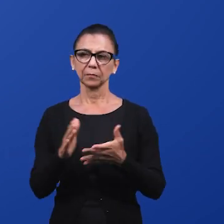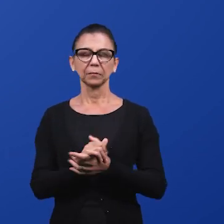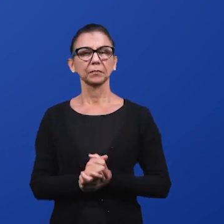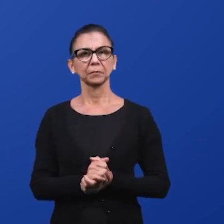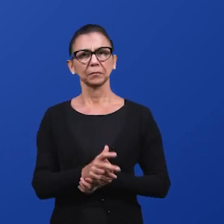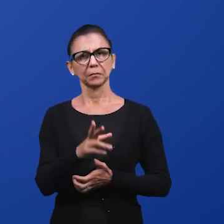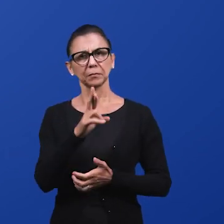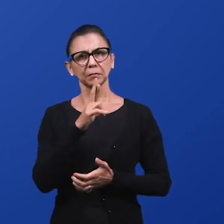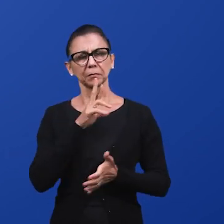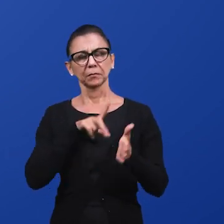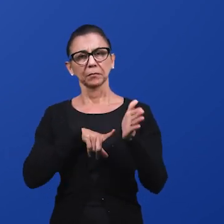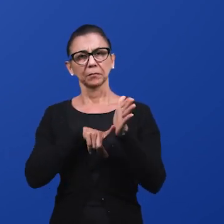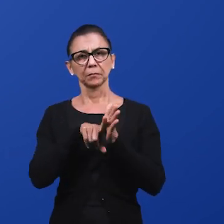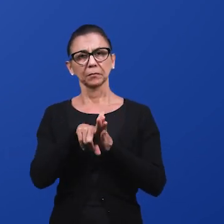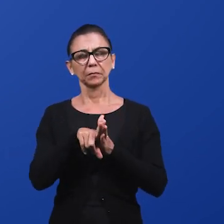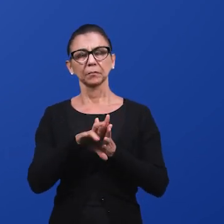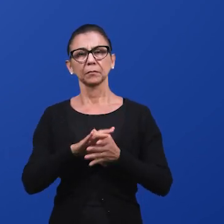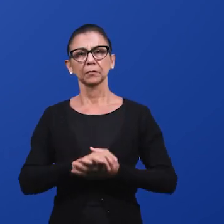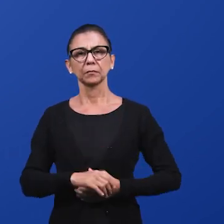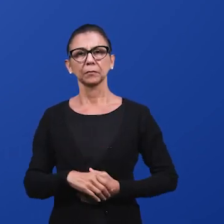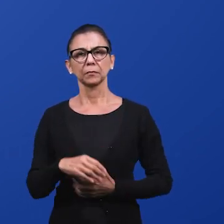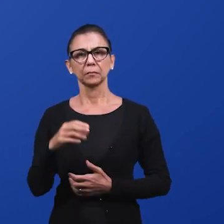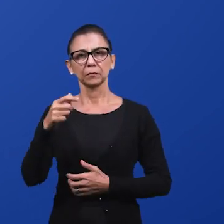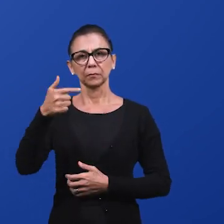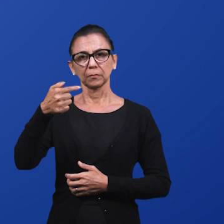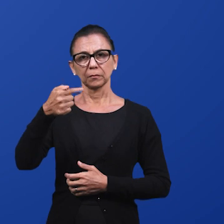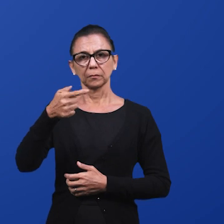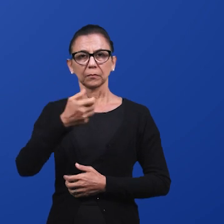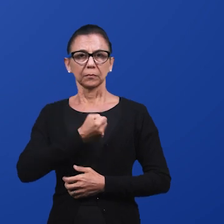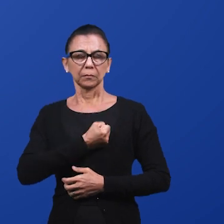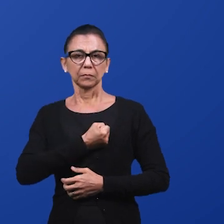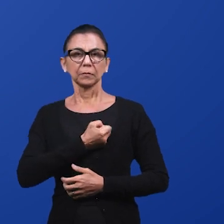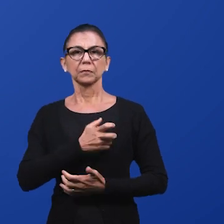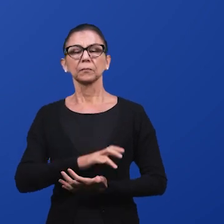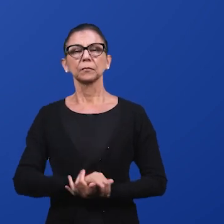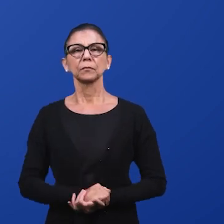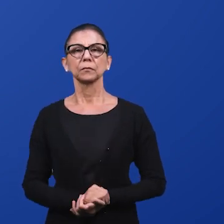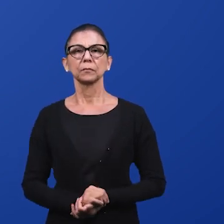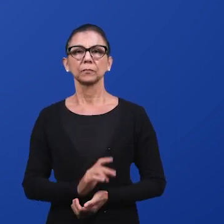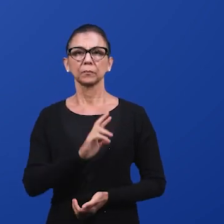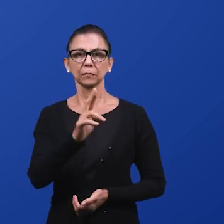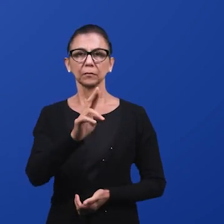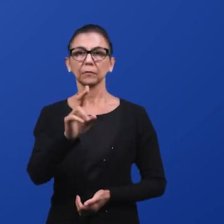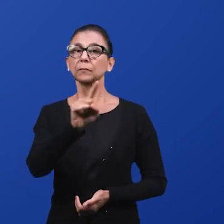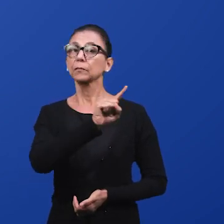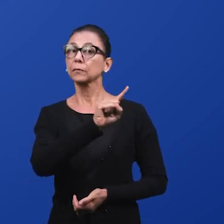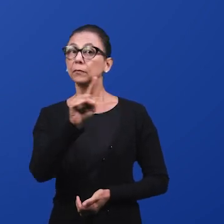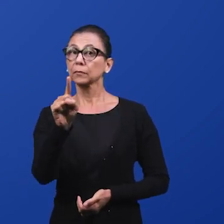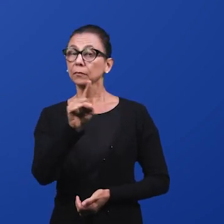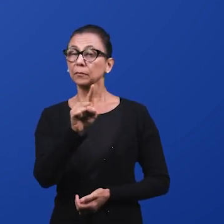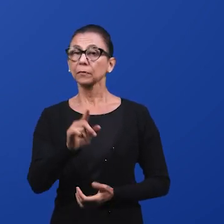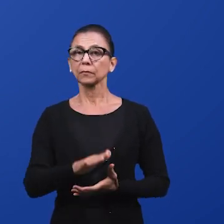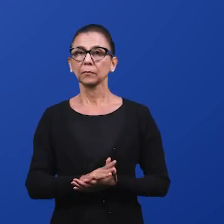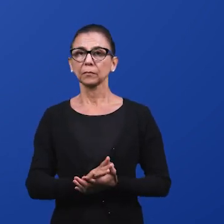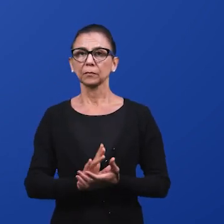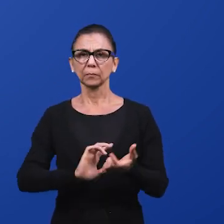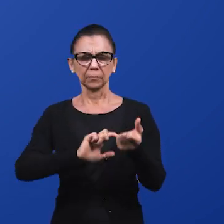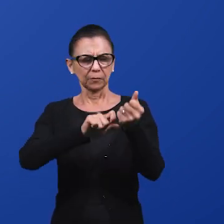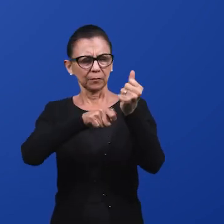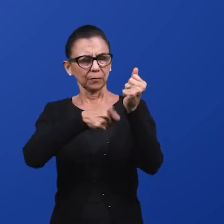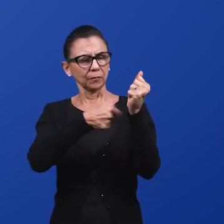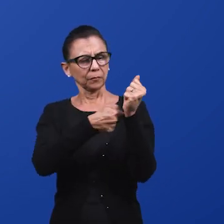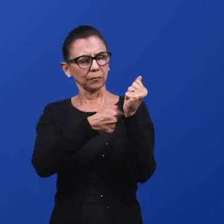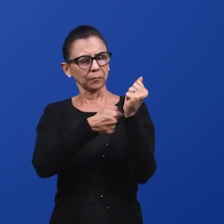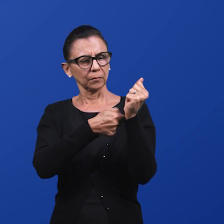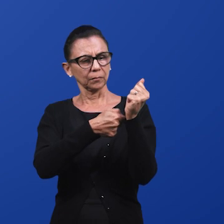os irmãos. Em resposta à pergunta que nos foi deixada, número 7, a resposta é não. A revelação